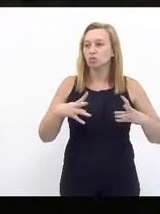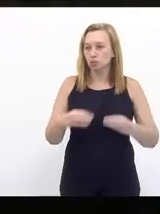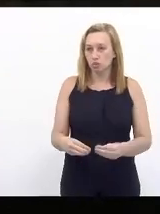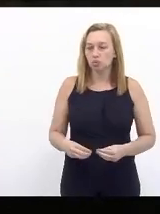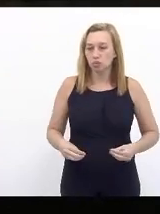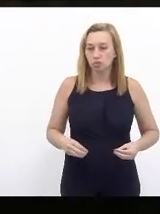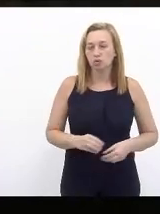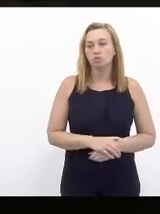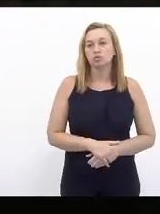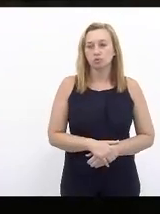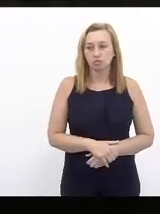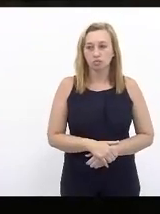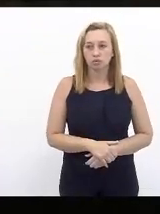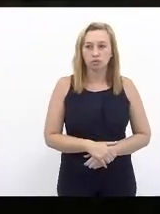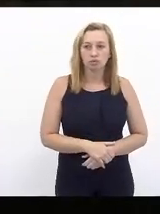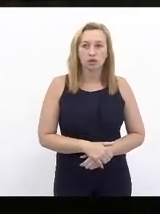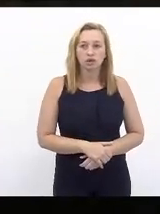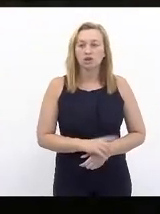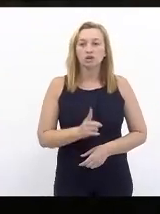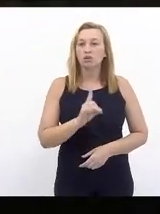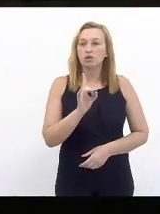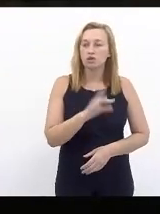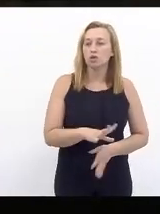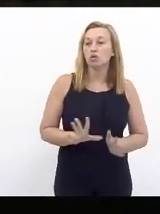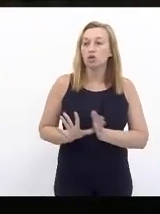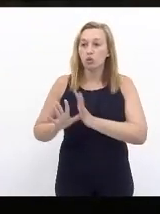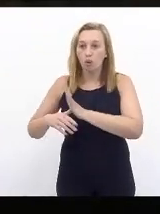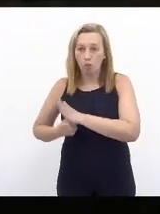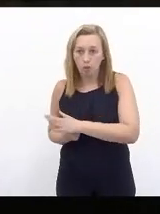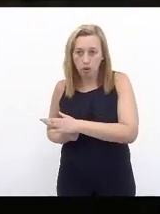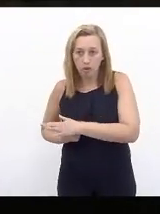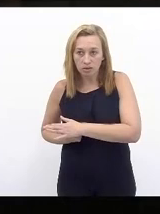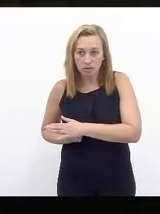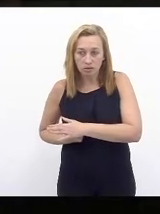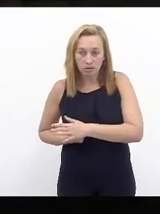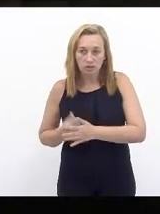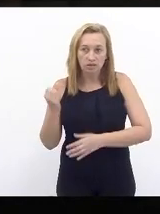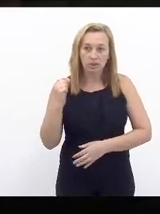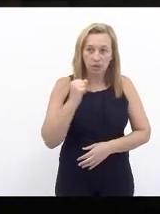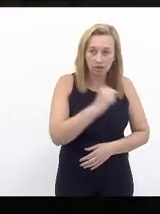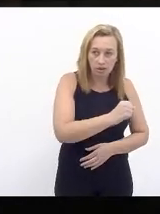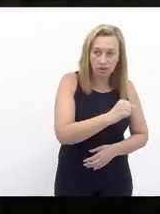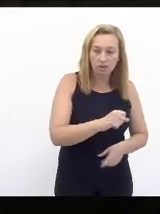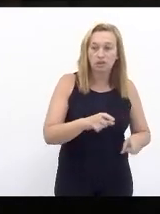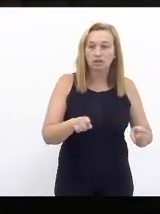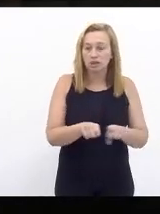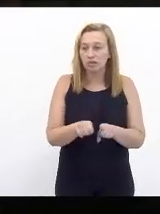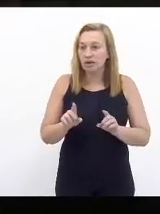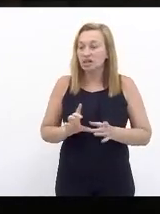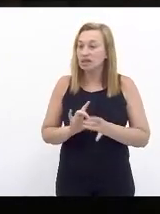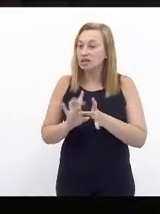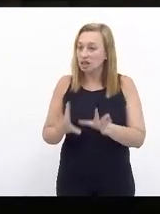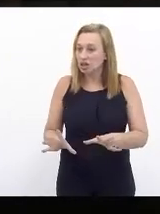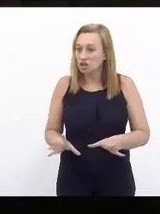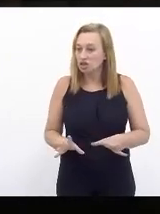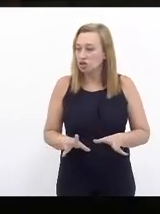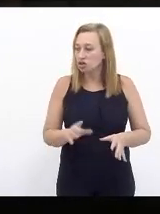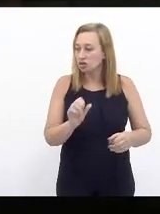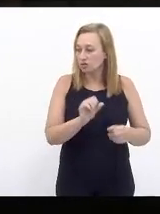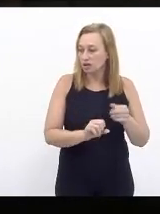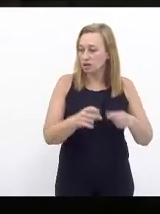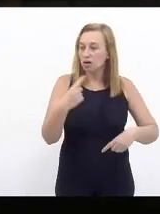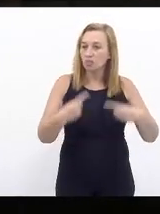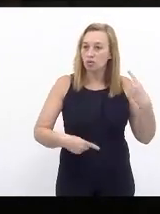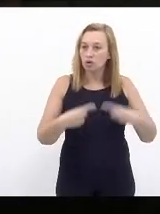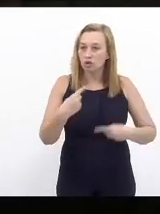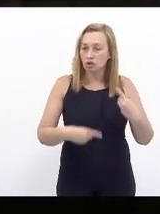ver, né? Se não é só aquele que rouba que está matando, aquele que deixa de fazer políticas